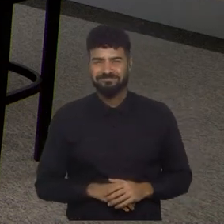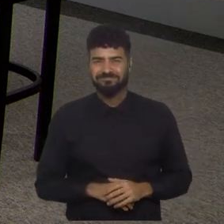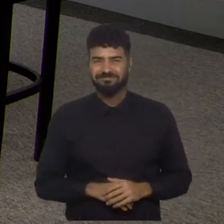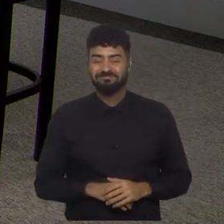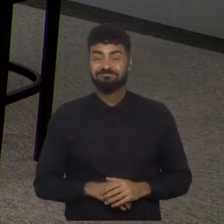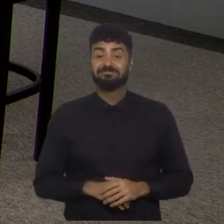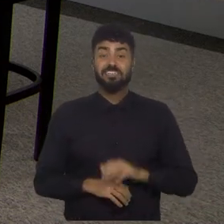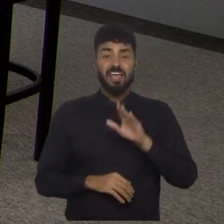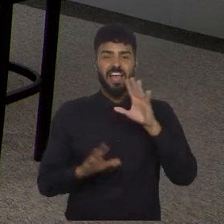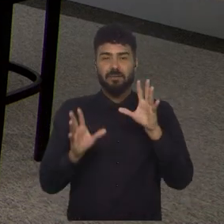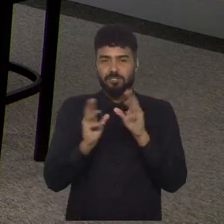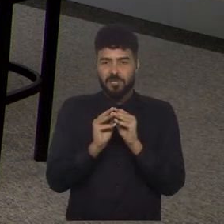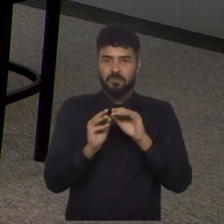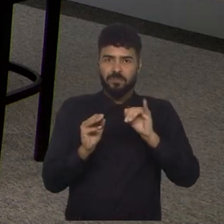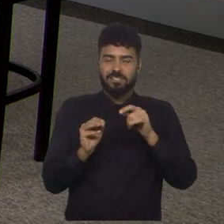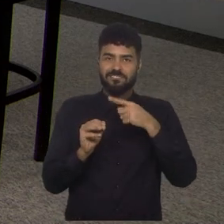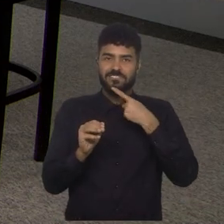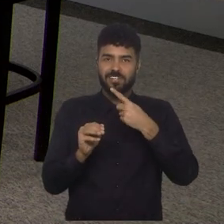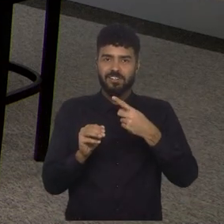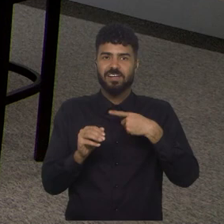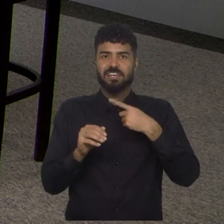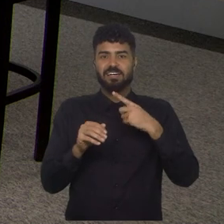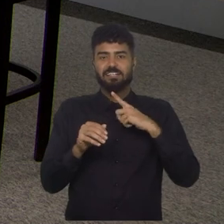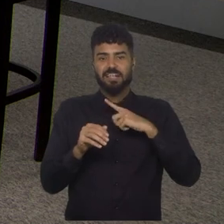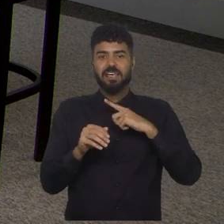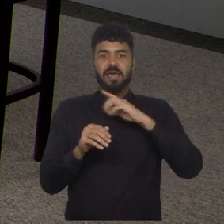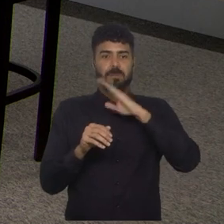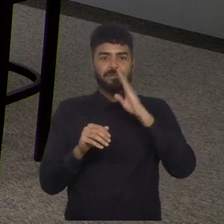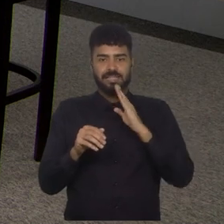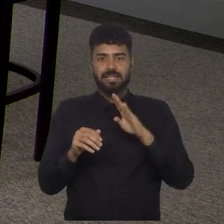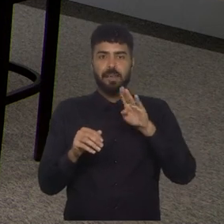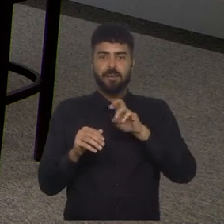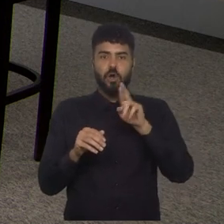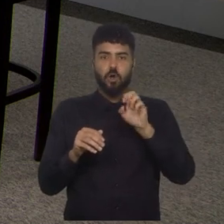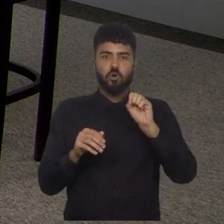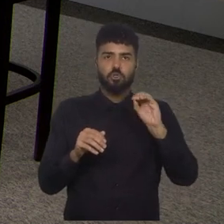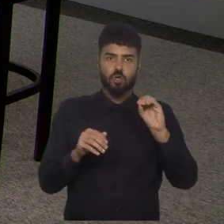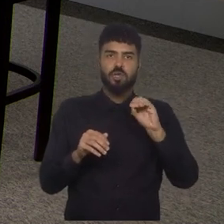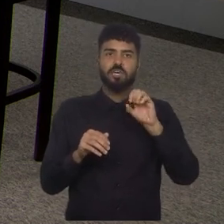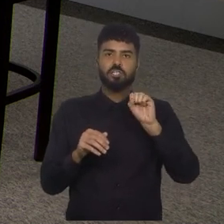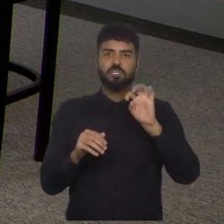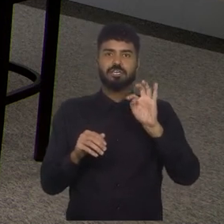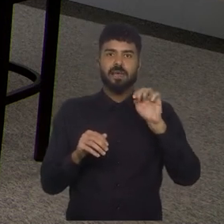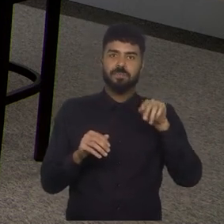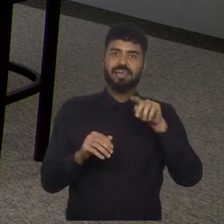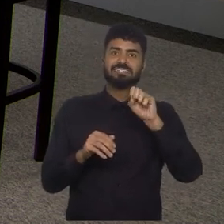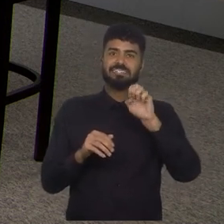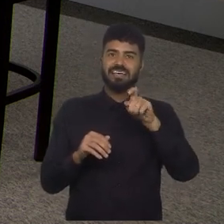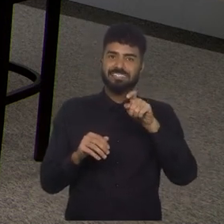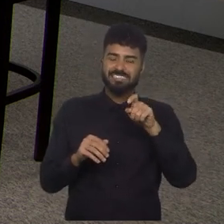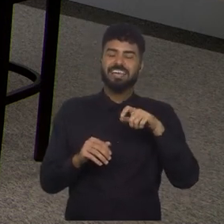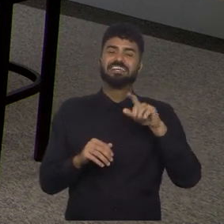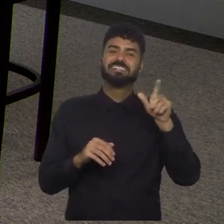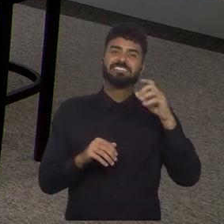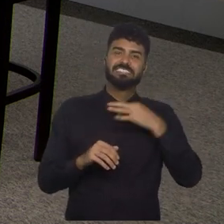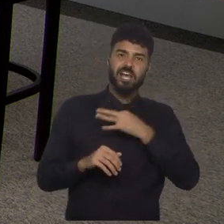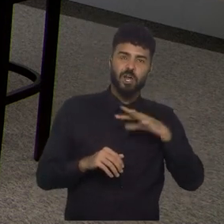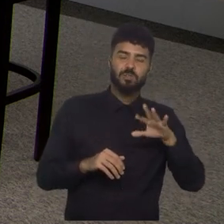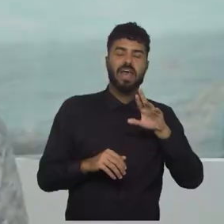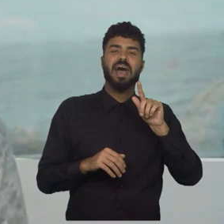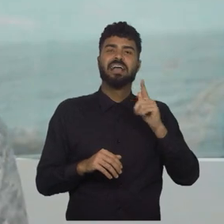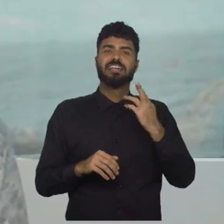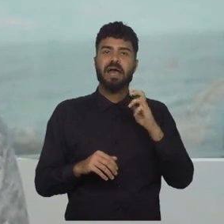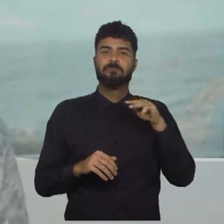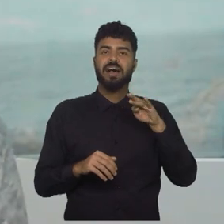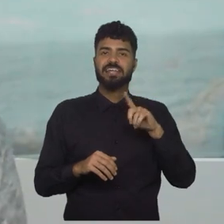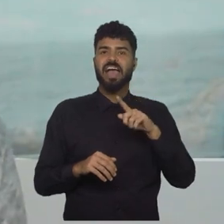Só rapidinho, né? Você tinha citado as brasileiras, né? Temos também a Barroso, a Stabile, a Sachs, do Santos, a Gramaglia do Red Bull Bragantino,